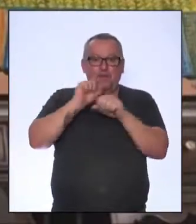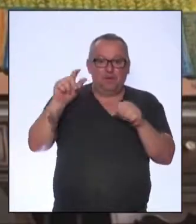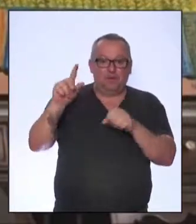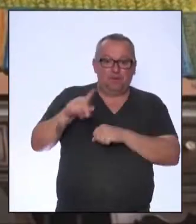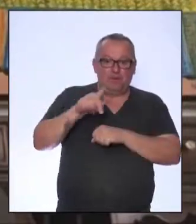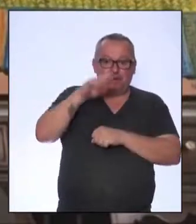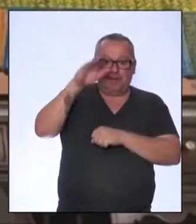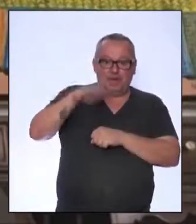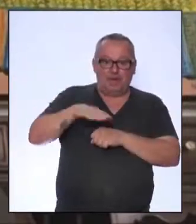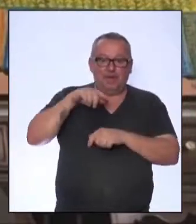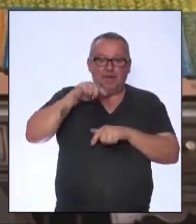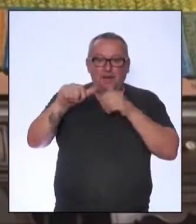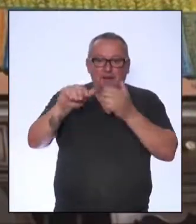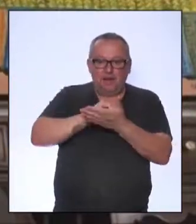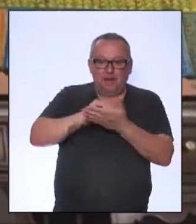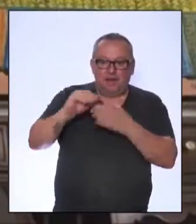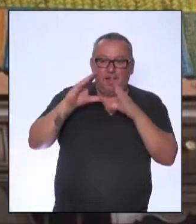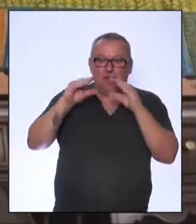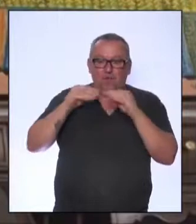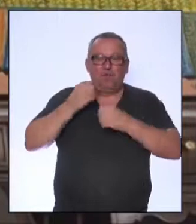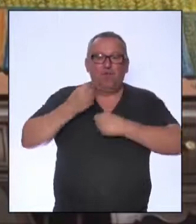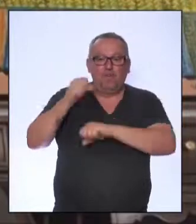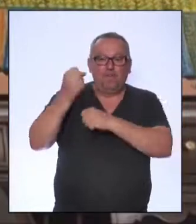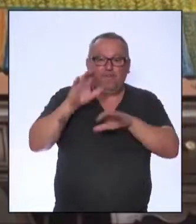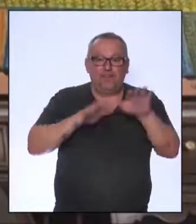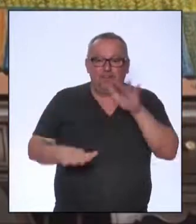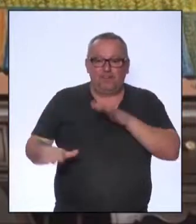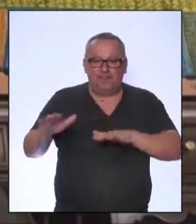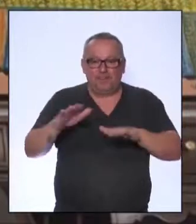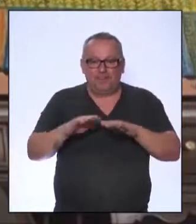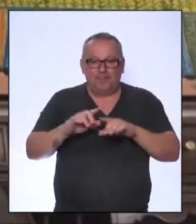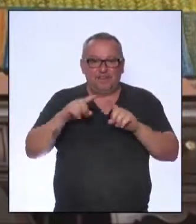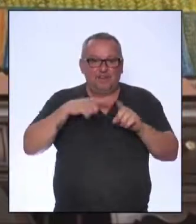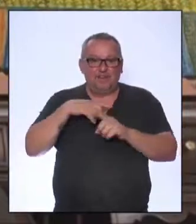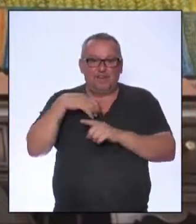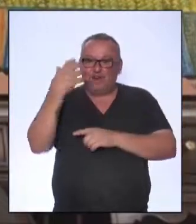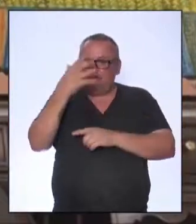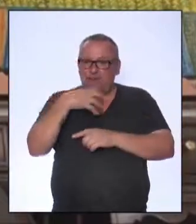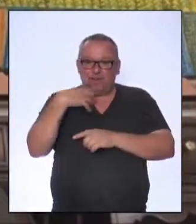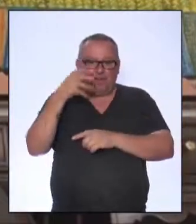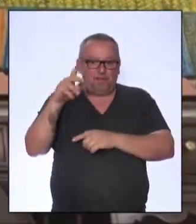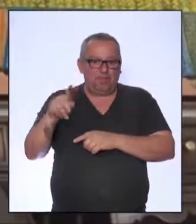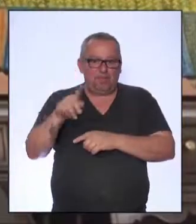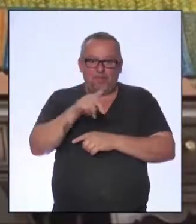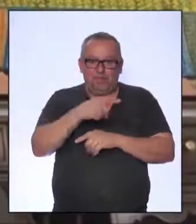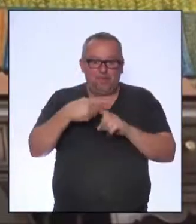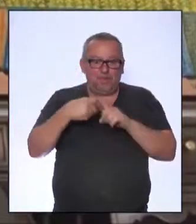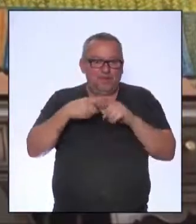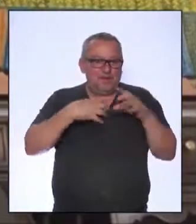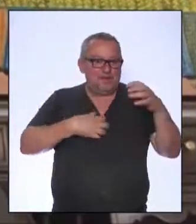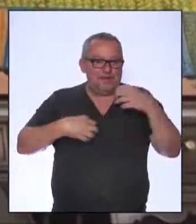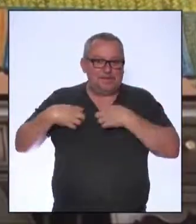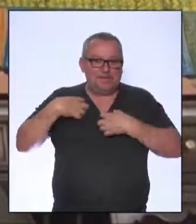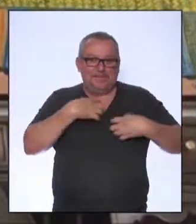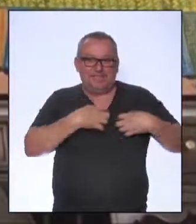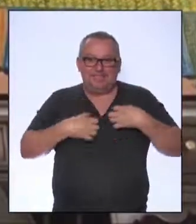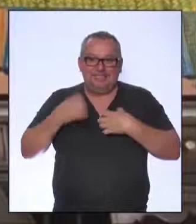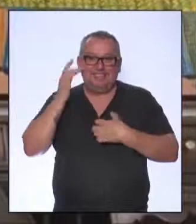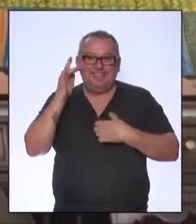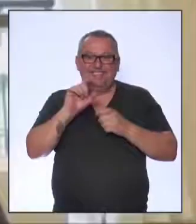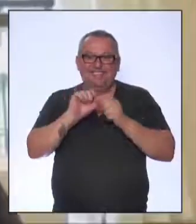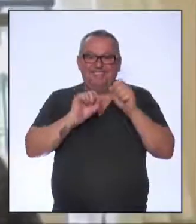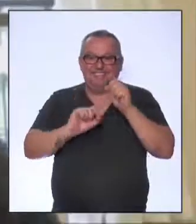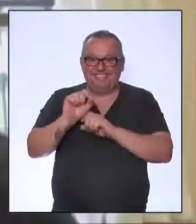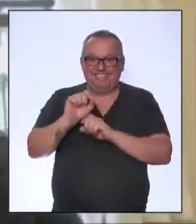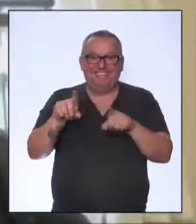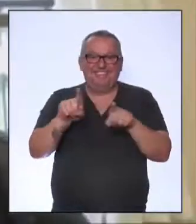à tarde eu sou executiva, à noite eu sou faxineiro. Ele está apaixonado pelos professores, porque ele está desesperado, sem saber o que fazer